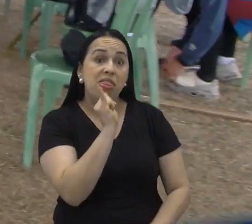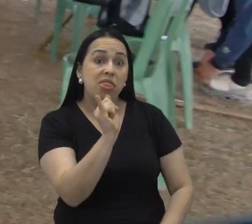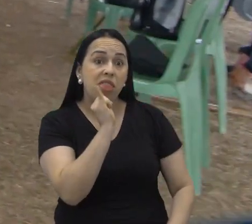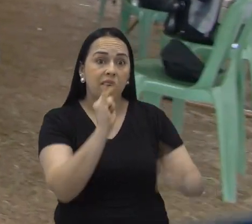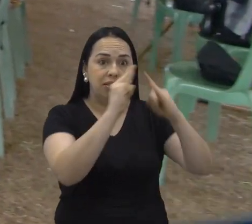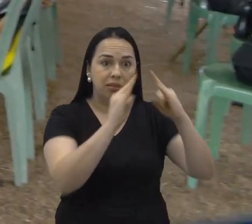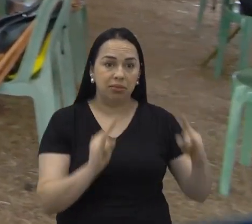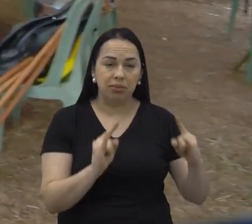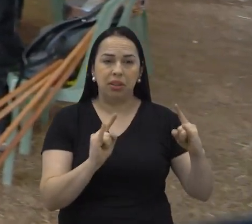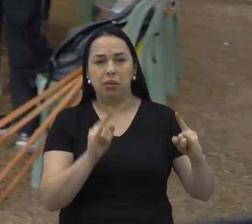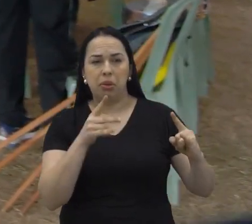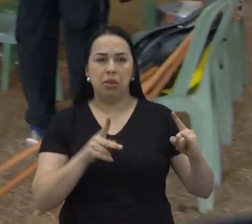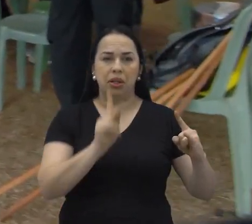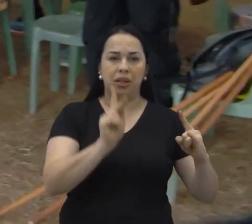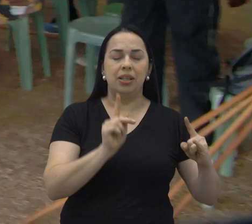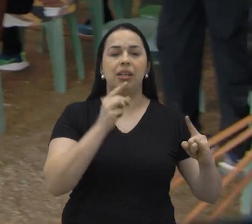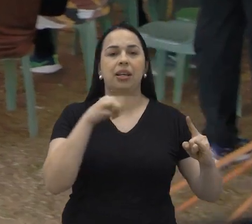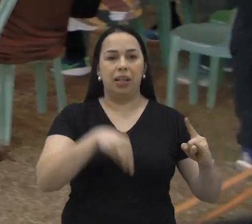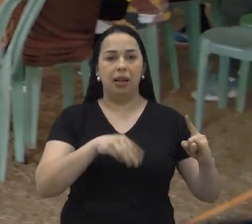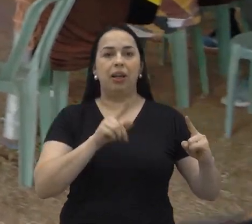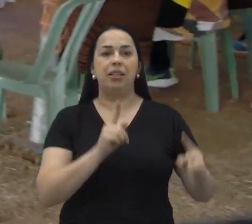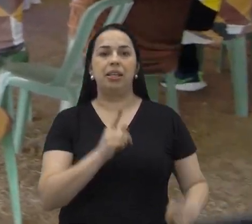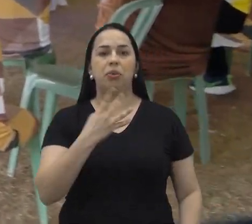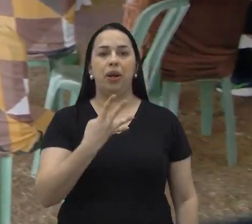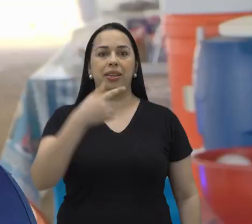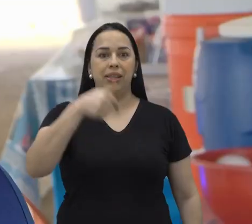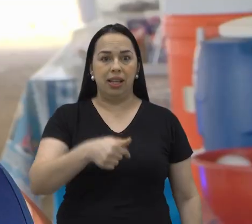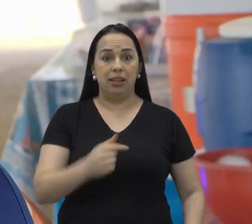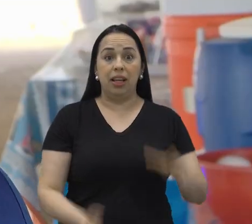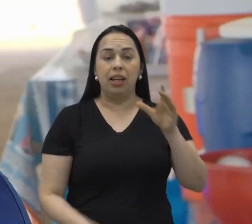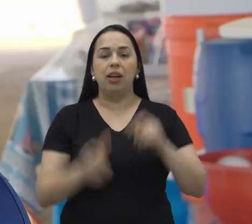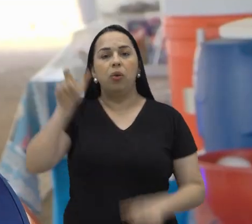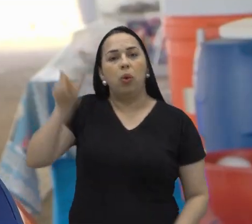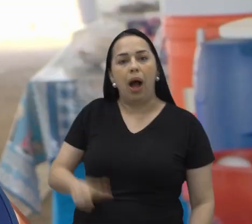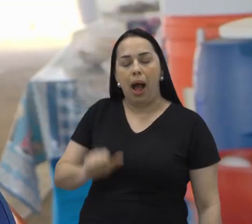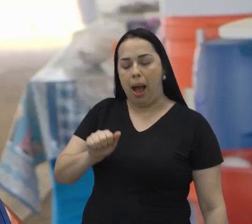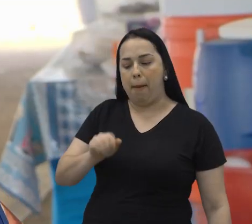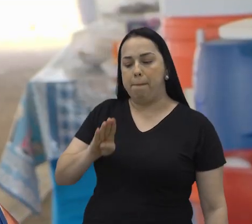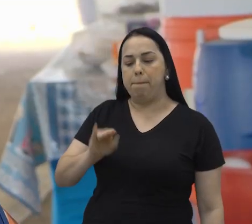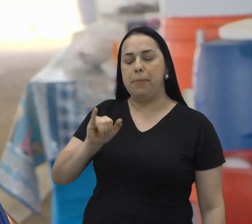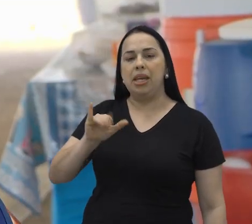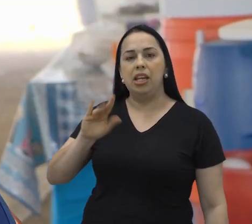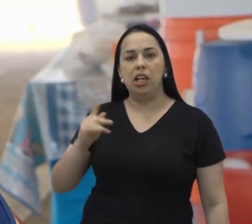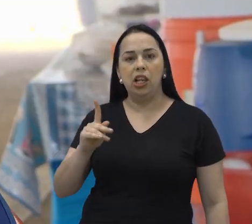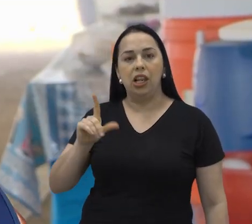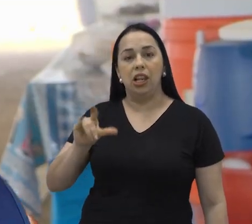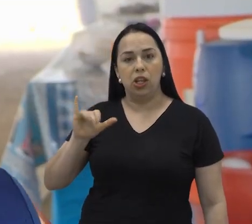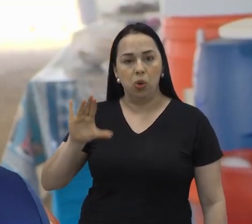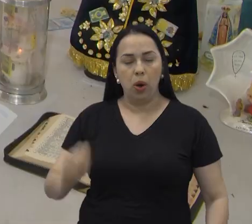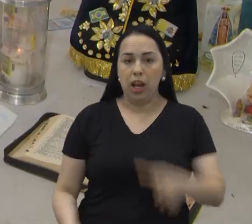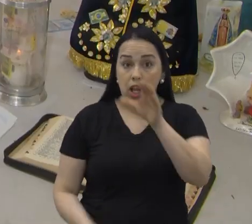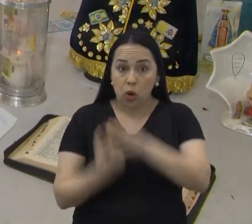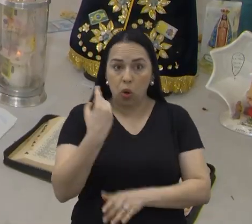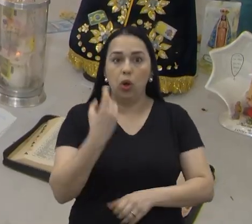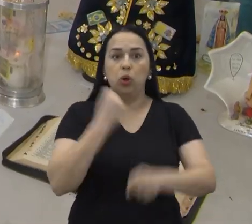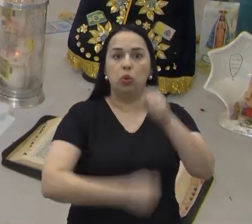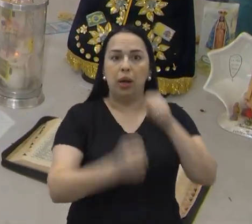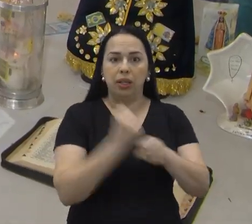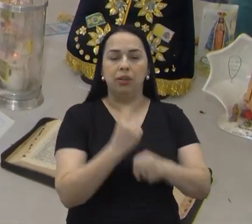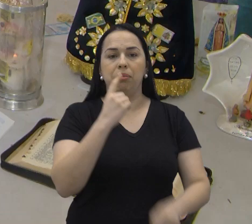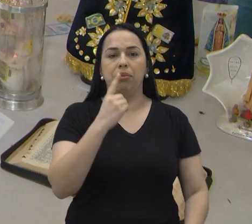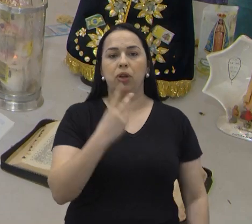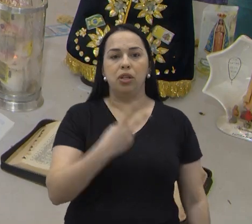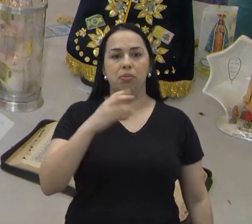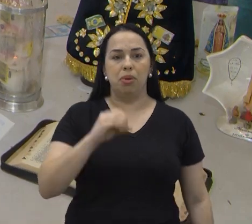tenda, por exemplo, fica no quilômetro 147. Foi criada pelo Abílio em 2016. Todos os